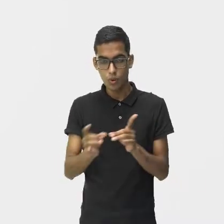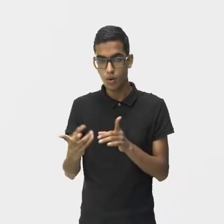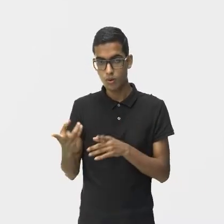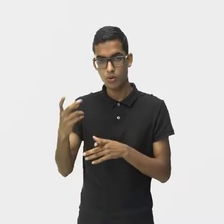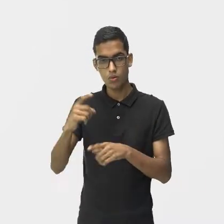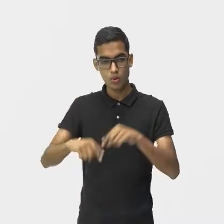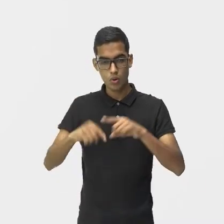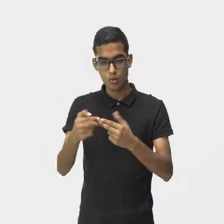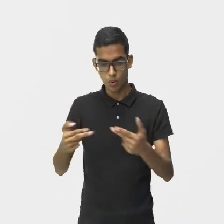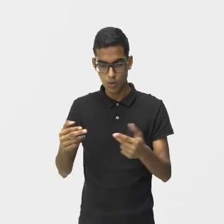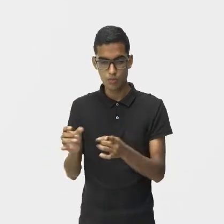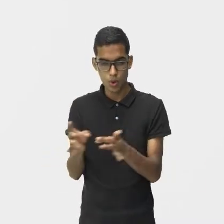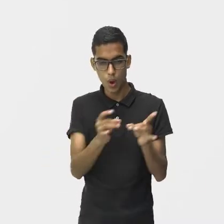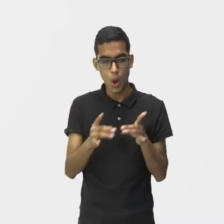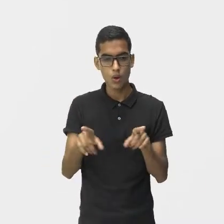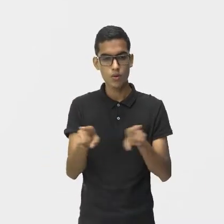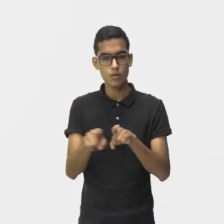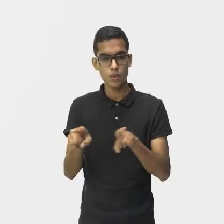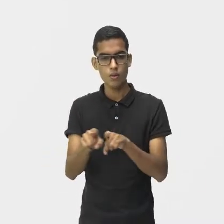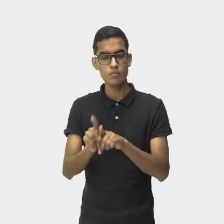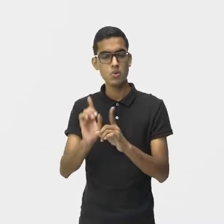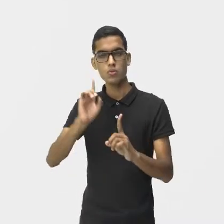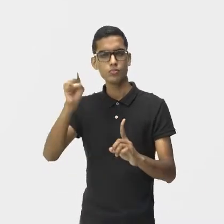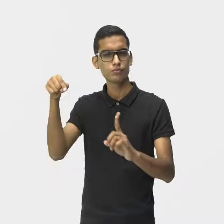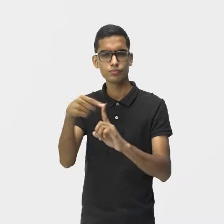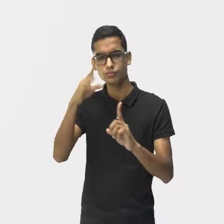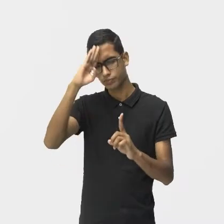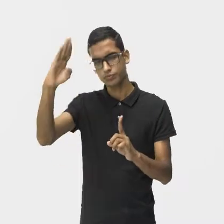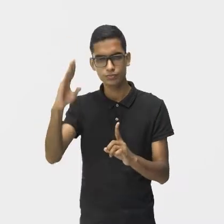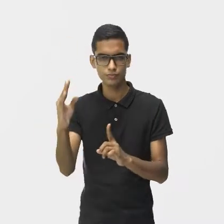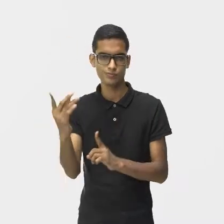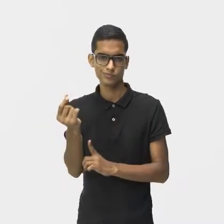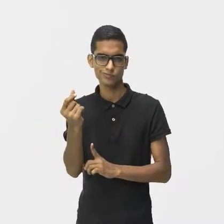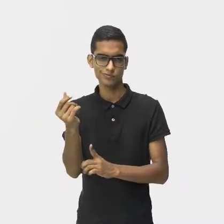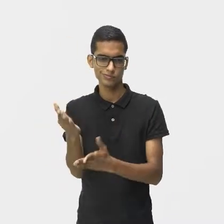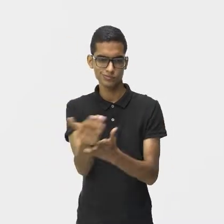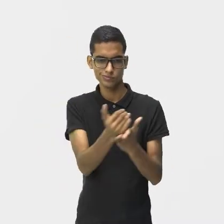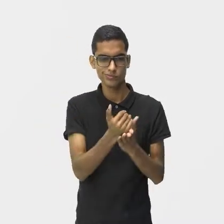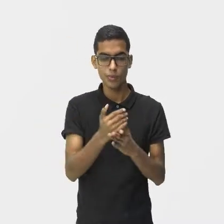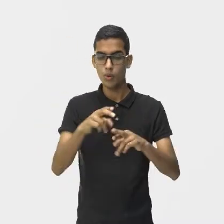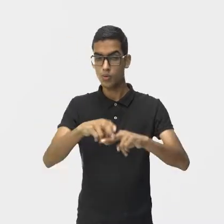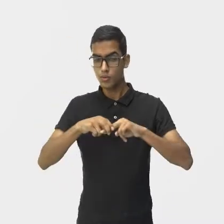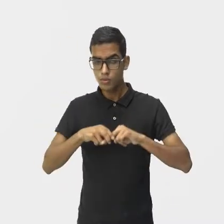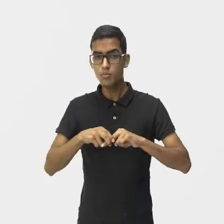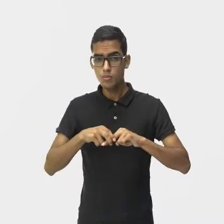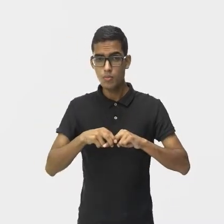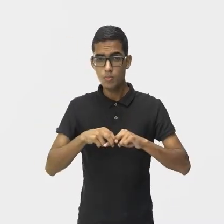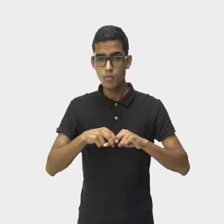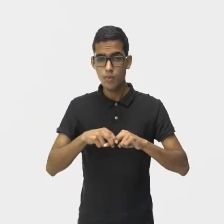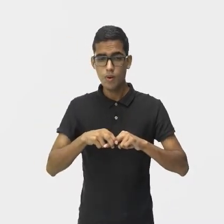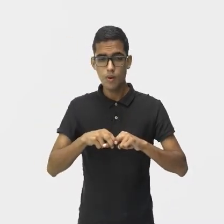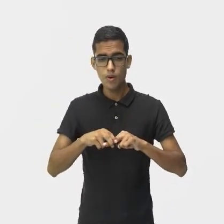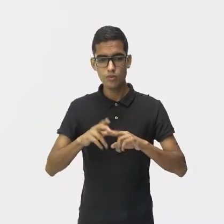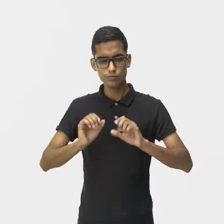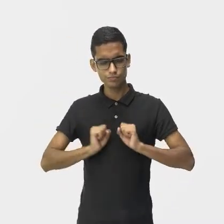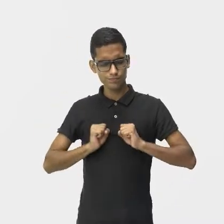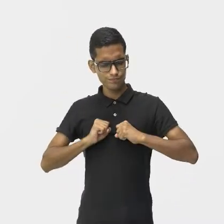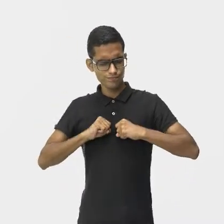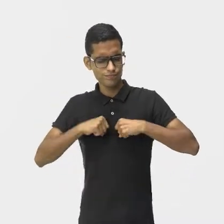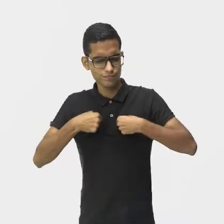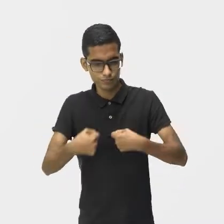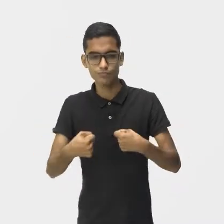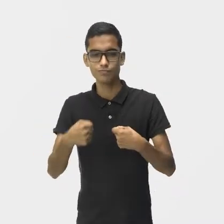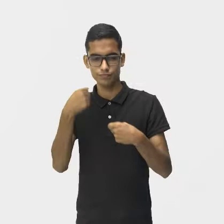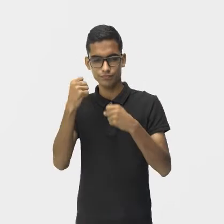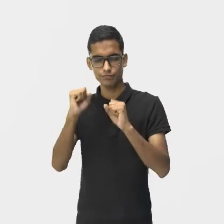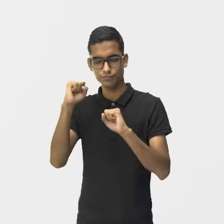da obtenção de lucro, graças aos esforços de toda uma indústria